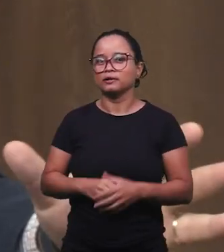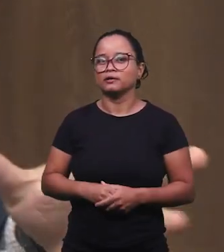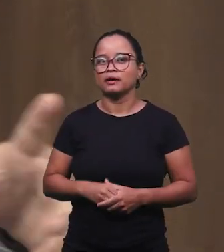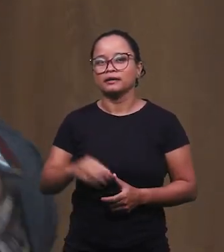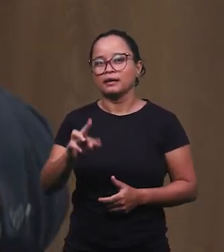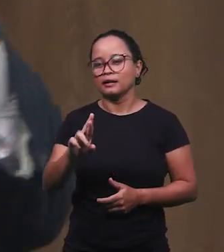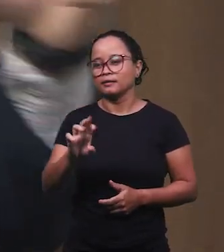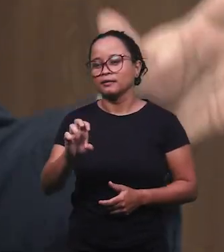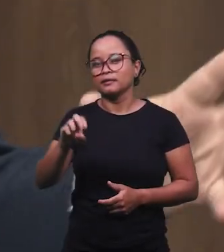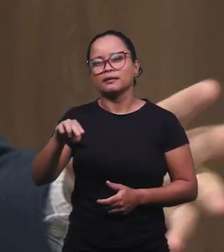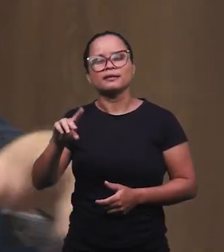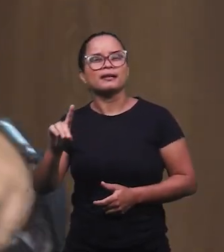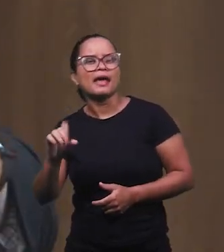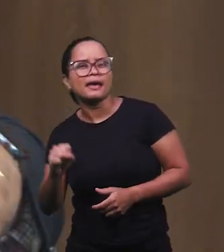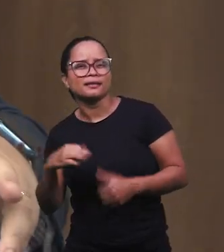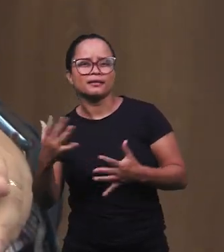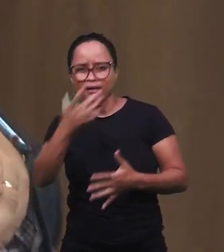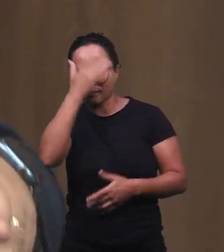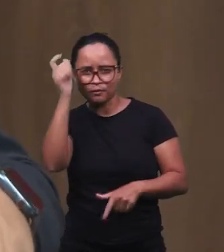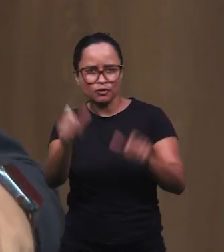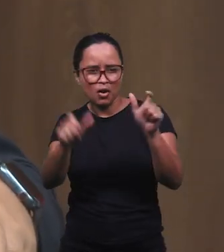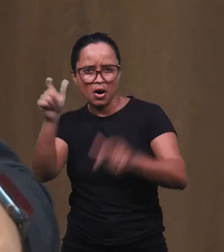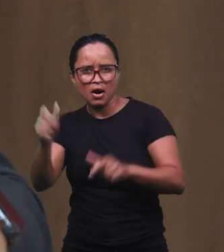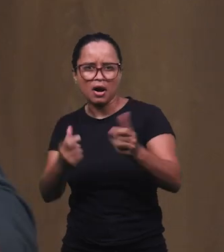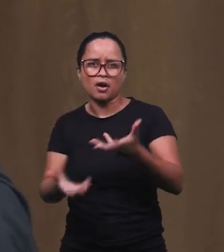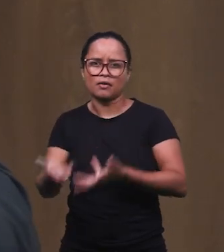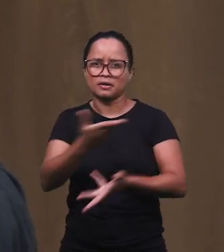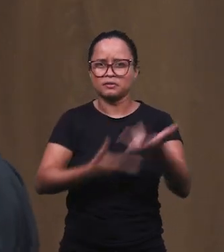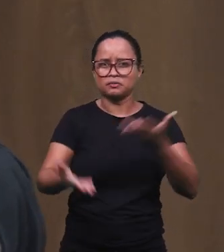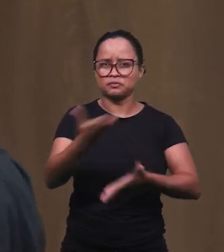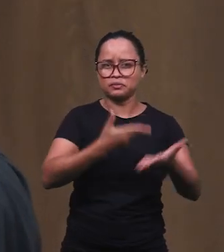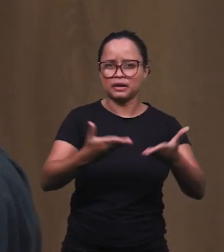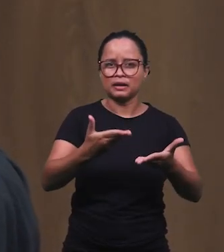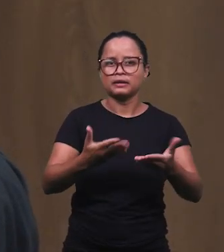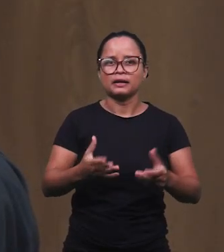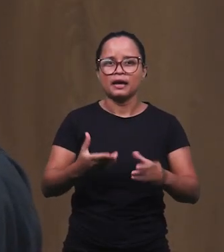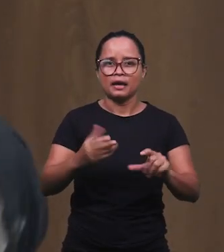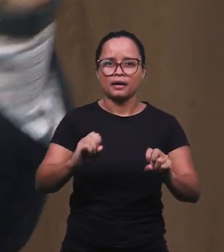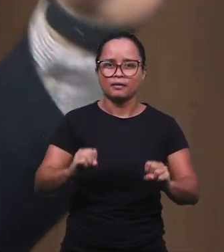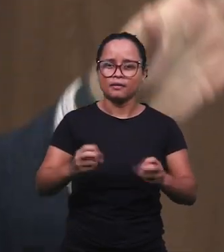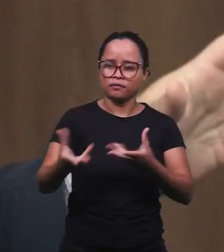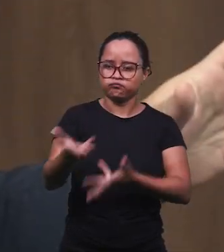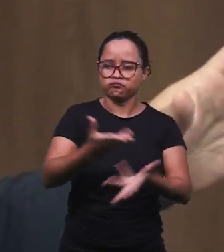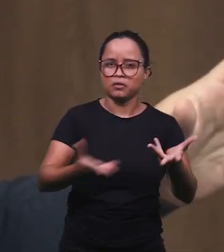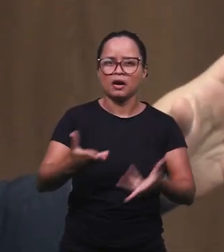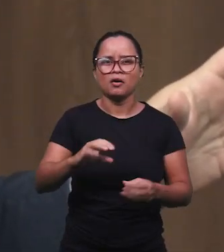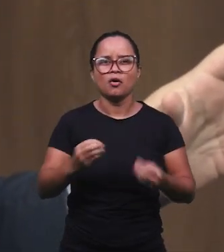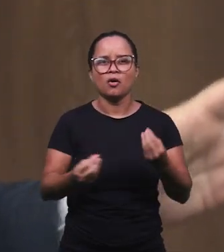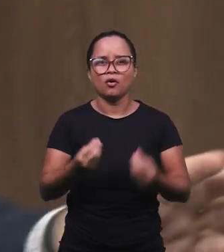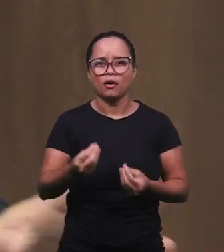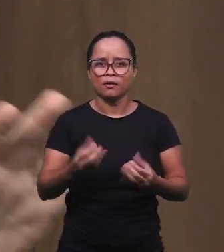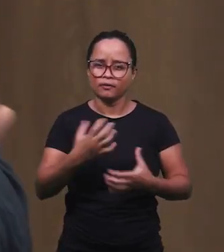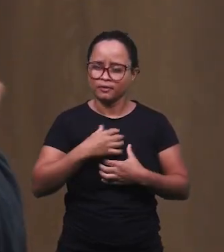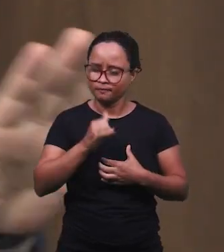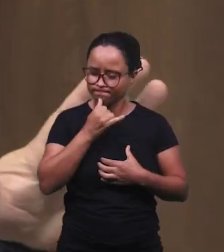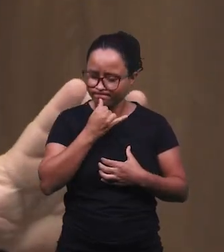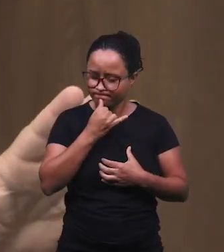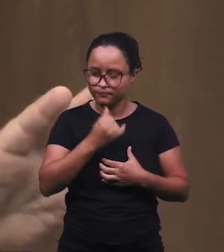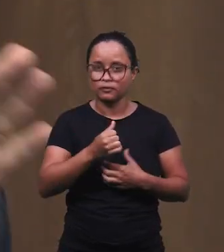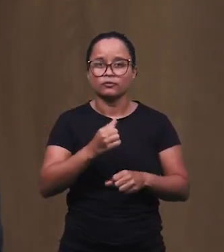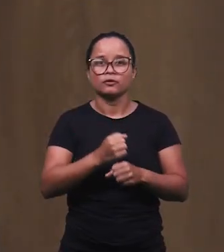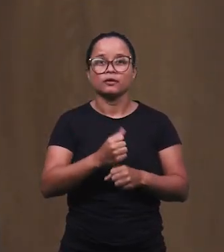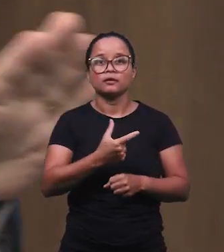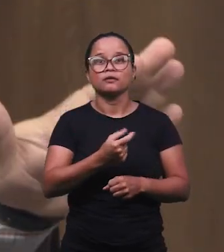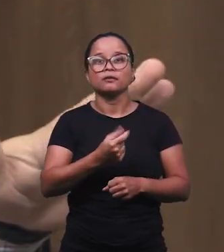as trends, o que está acontecendo, as pessoas estão compartilhando isso, como vou ficar triste em 2024? Não, as